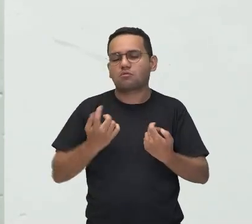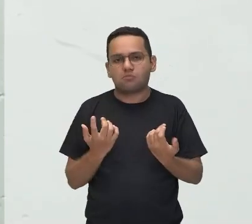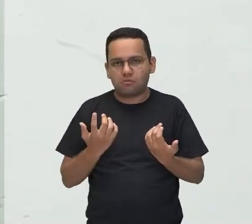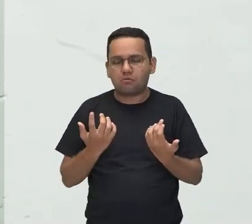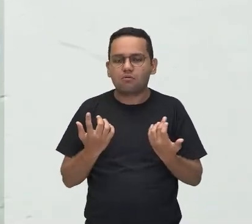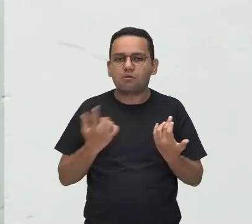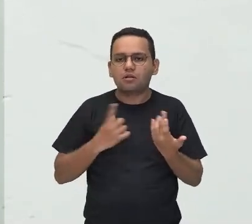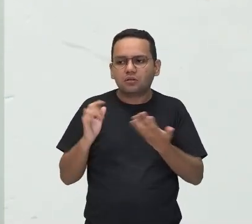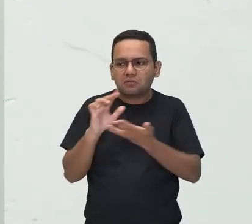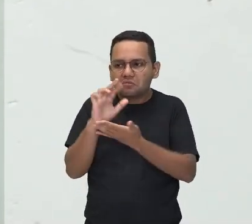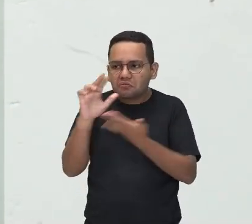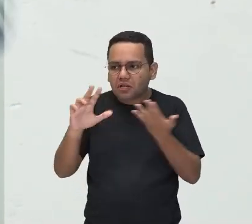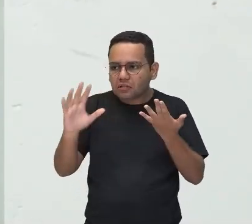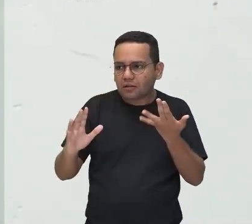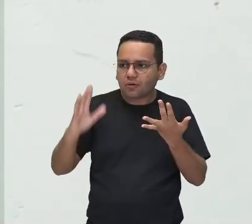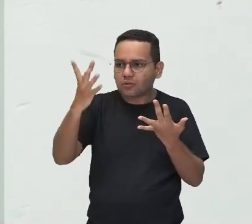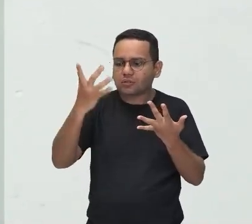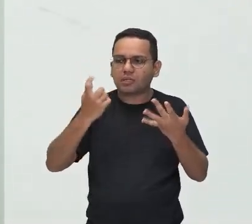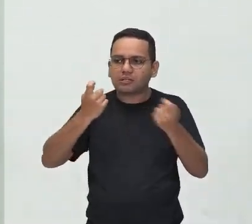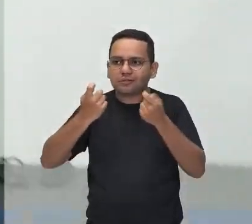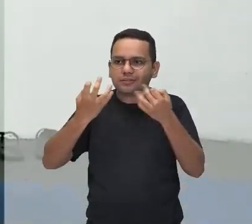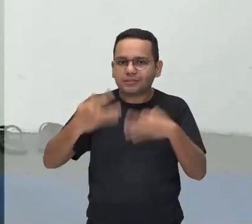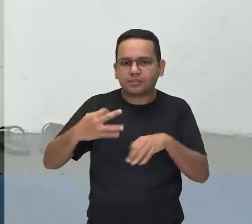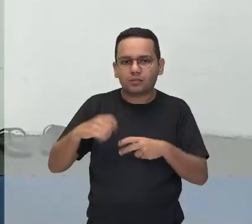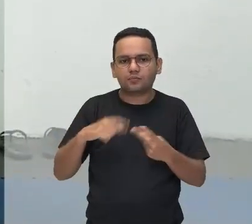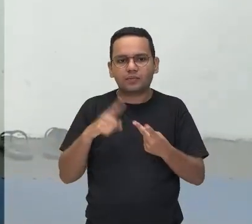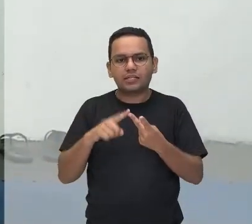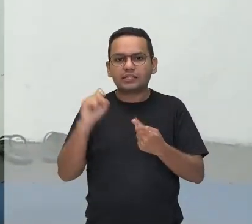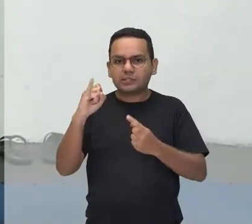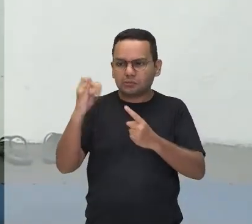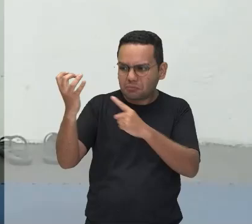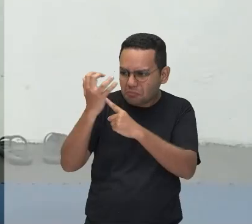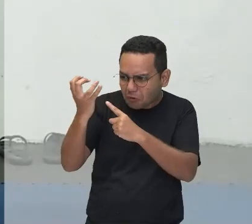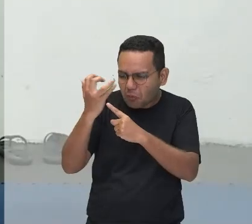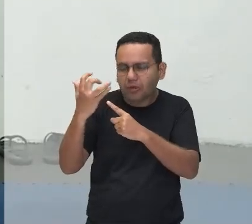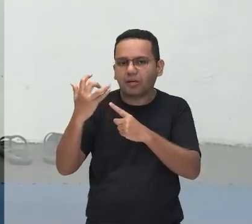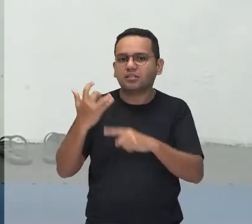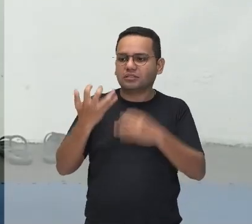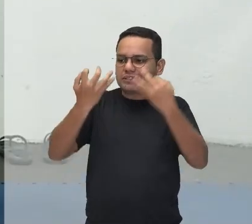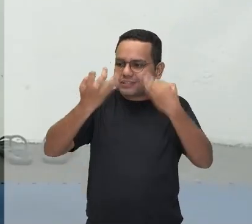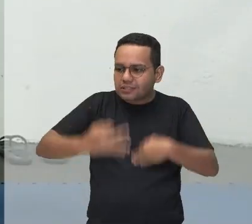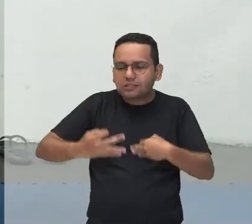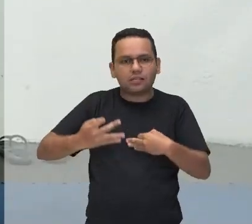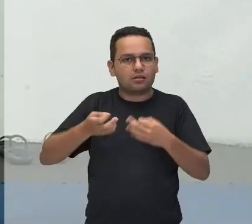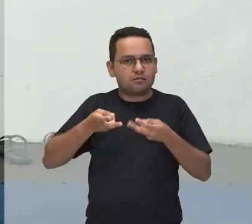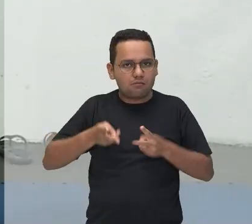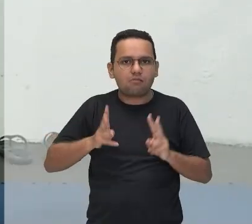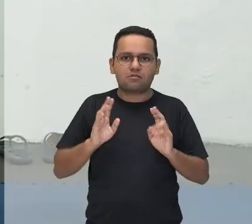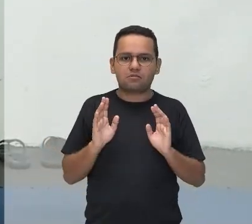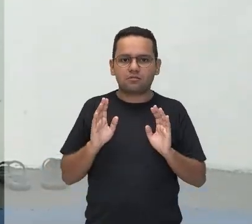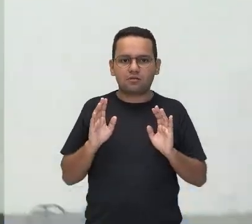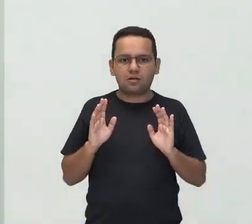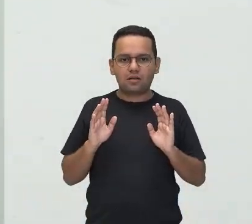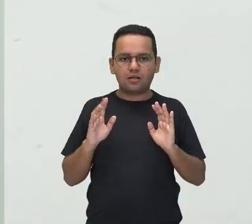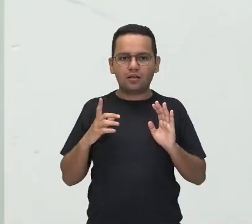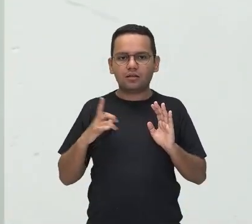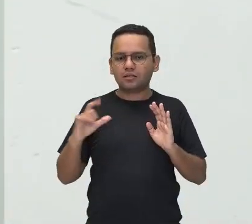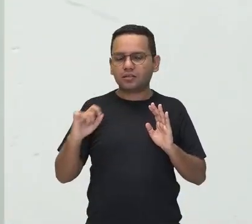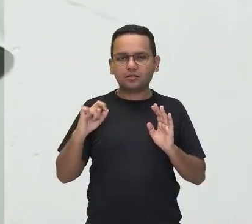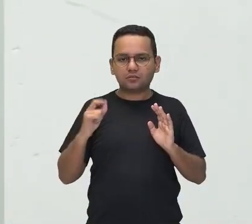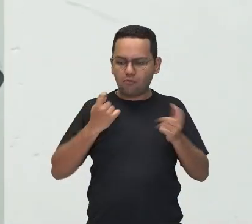adversas, saber agir sob pressão. O Karatê é uma modalidade esportiva que te dá condição de ação sob